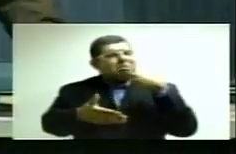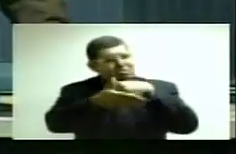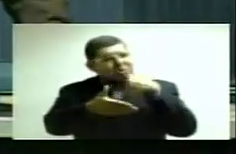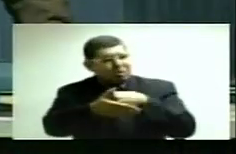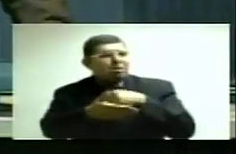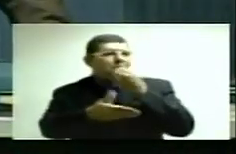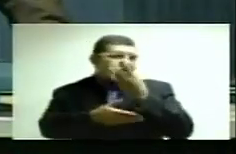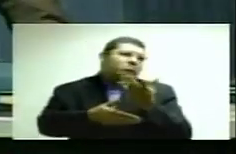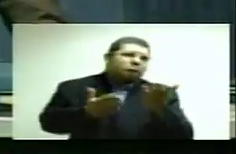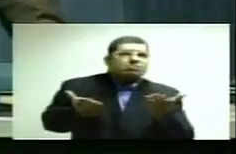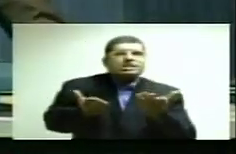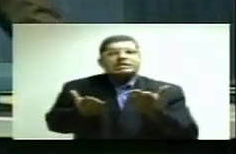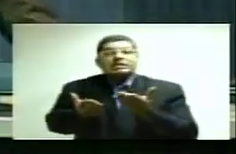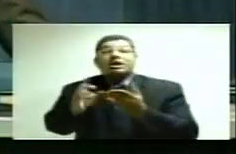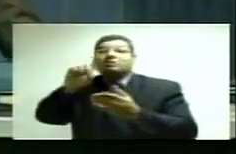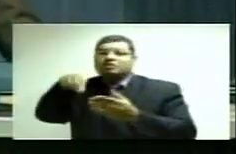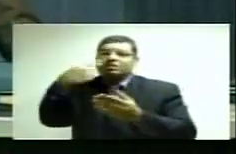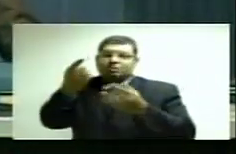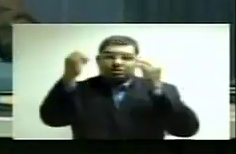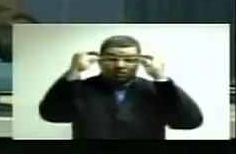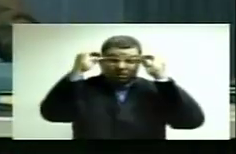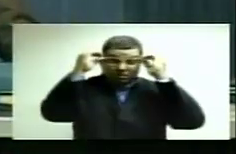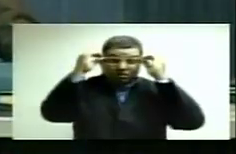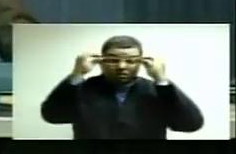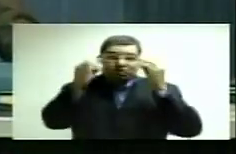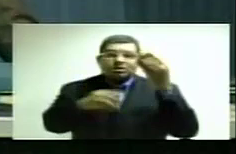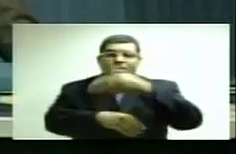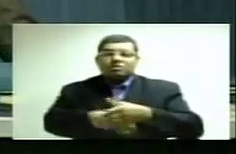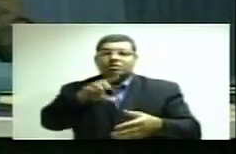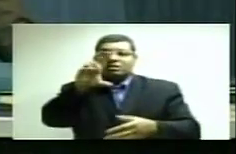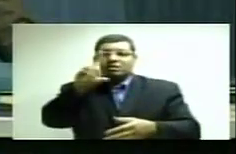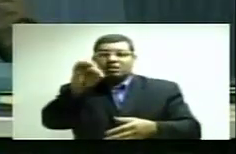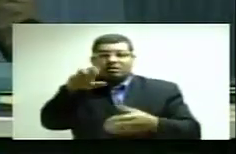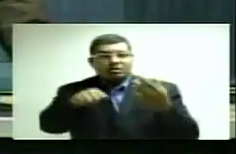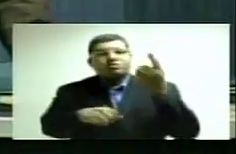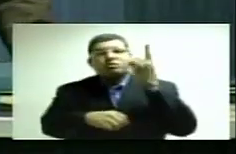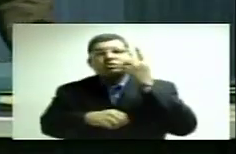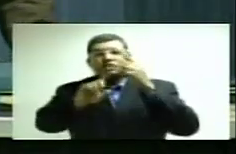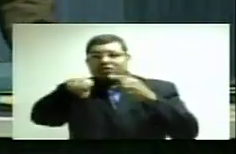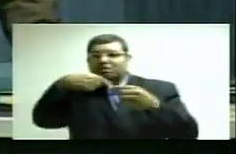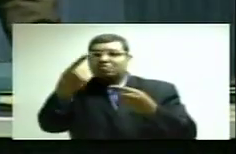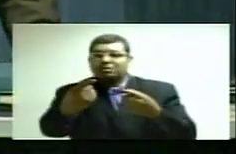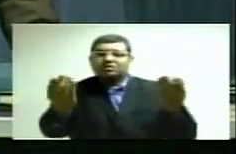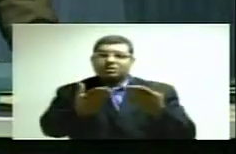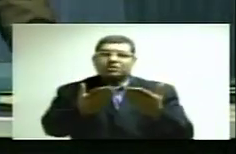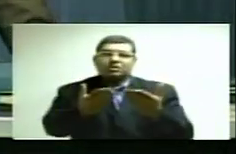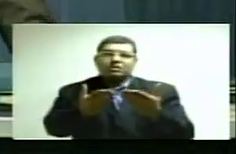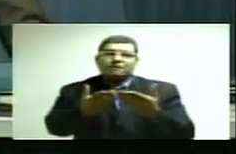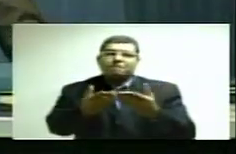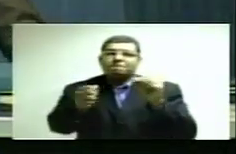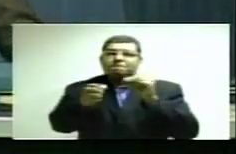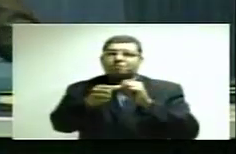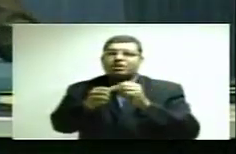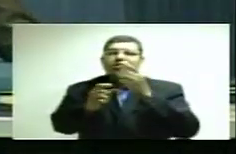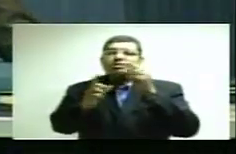jogo, e depois, no day after, no dia seguinte, fica